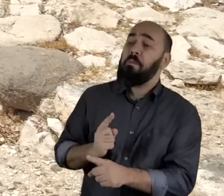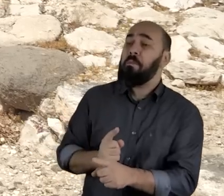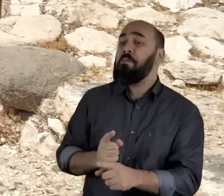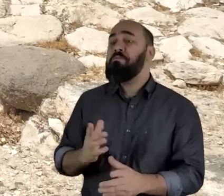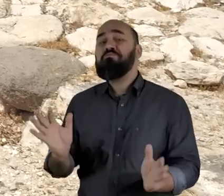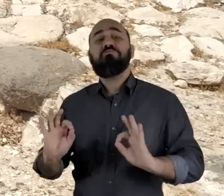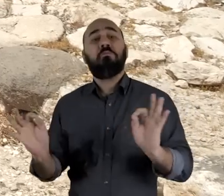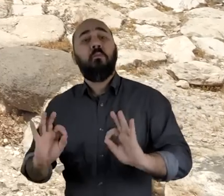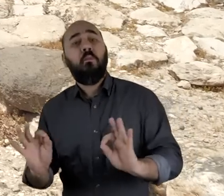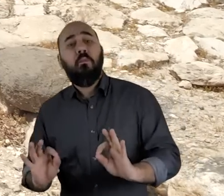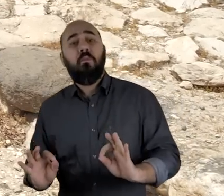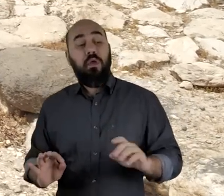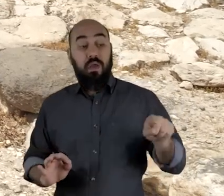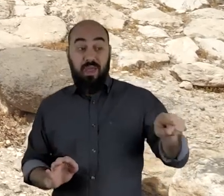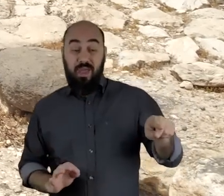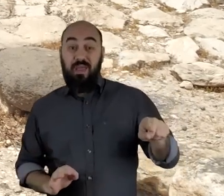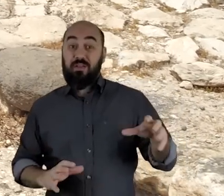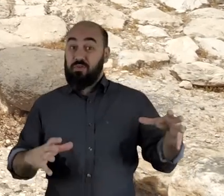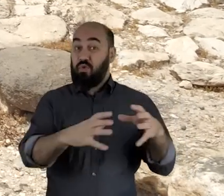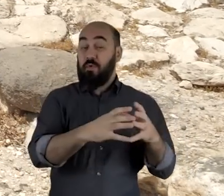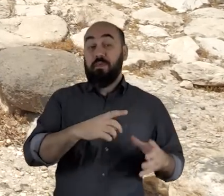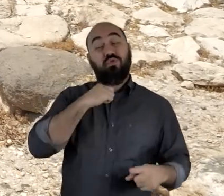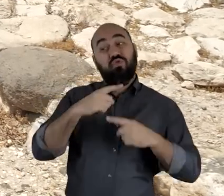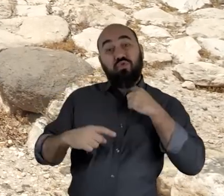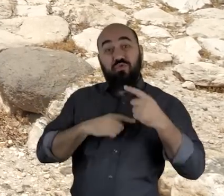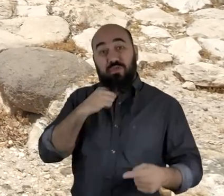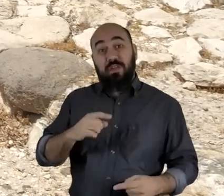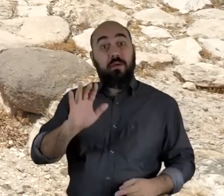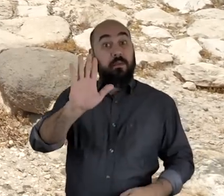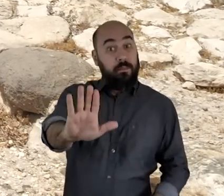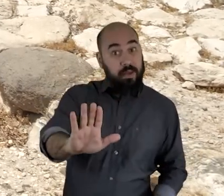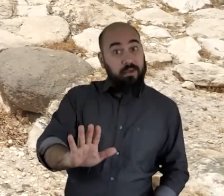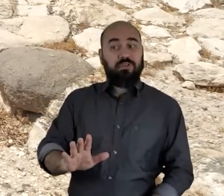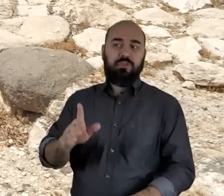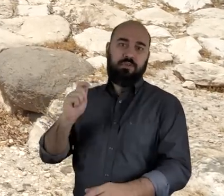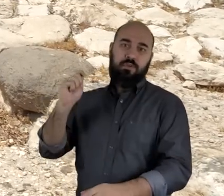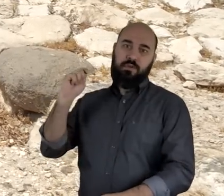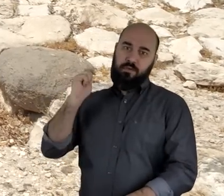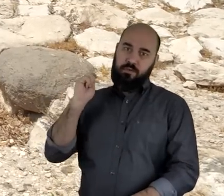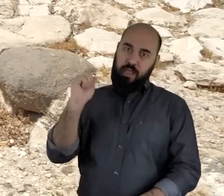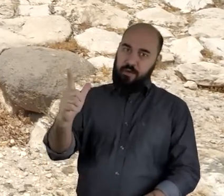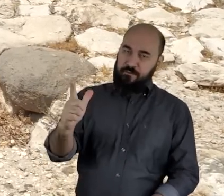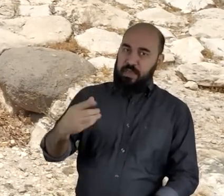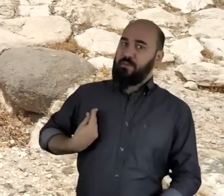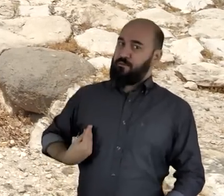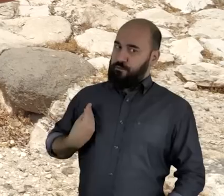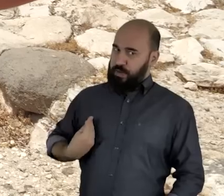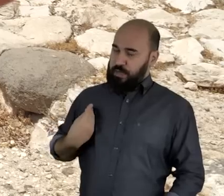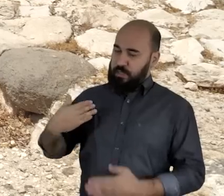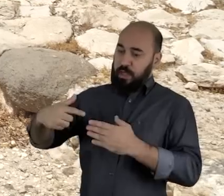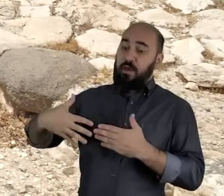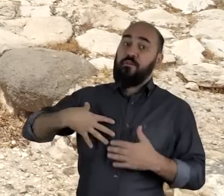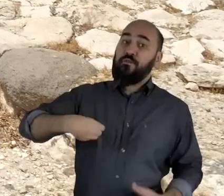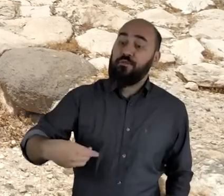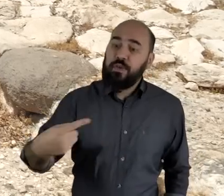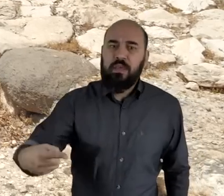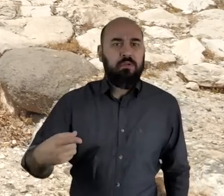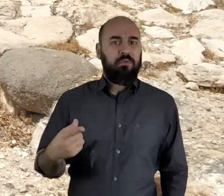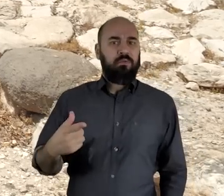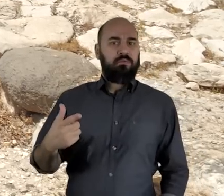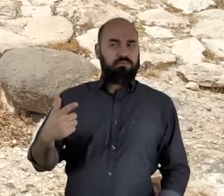que trazem o nome de Salomão, por outro lado, já encontramos a comprovação da existência do seu pai. Então, se o pai existiu, por que o filho